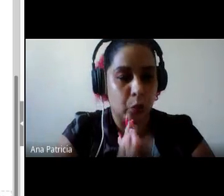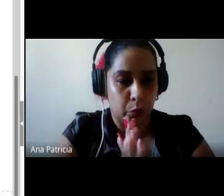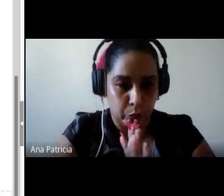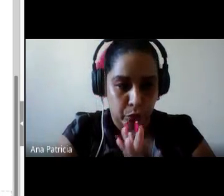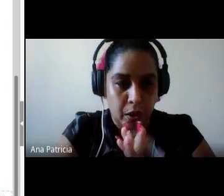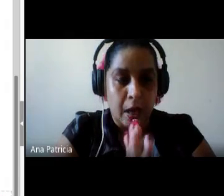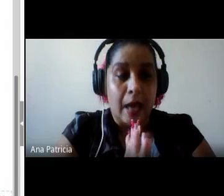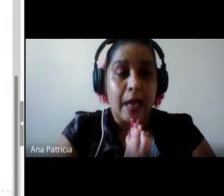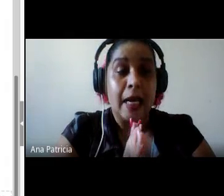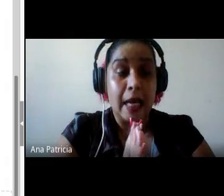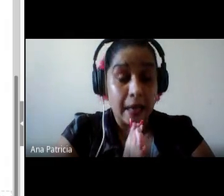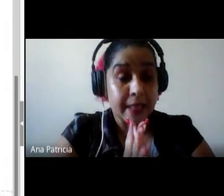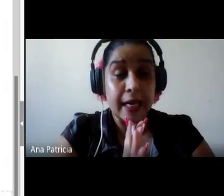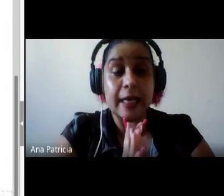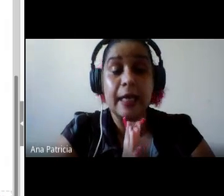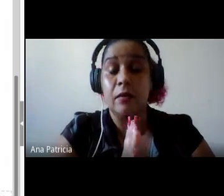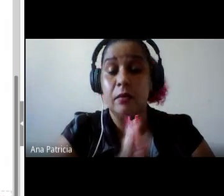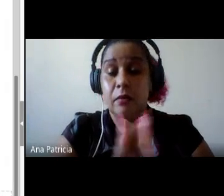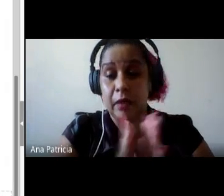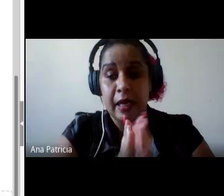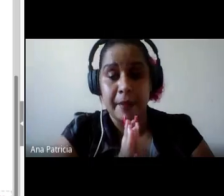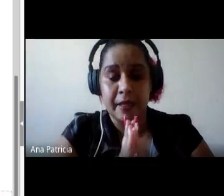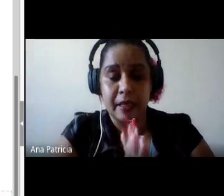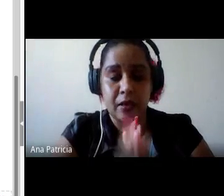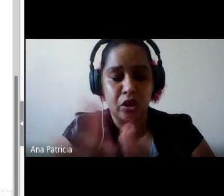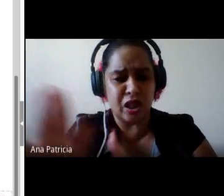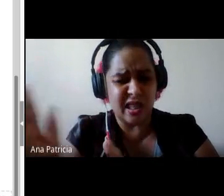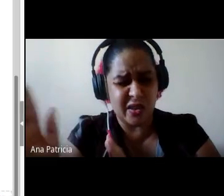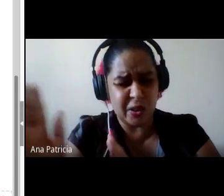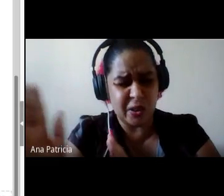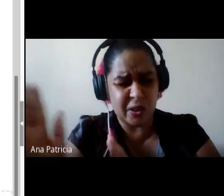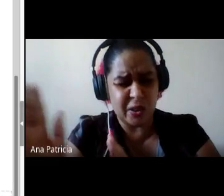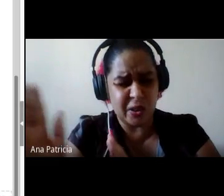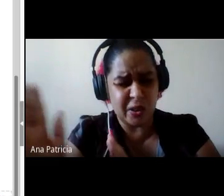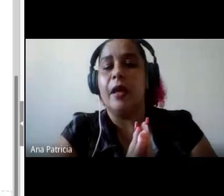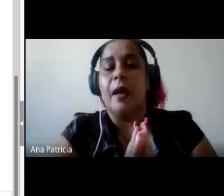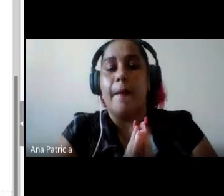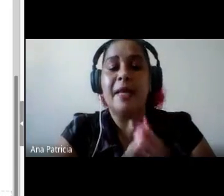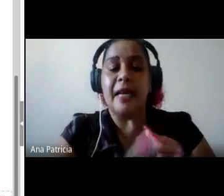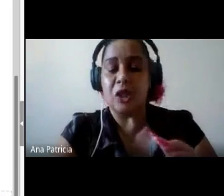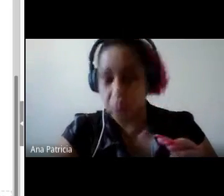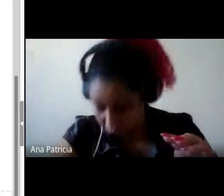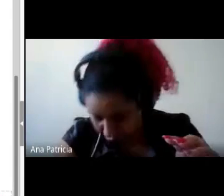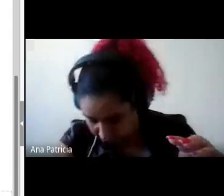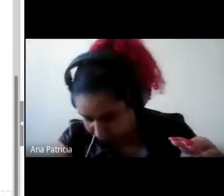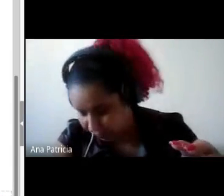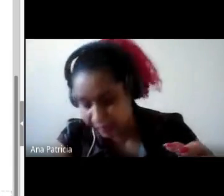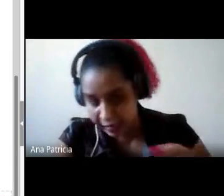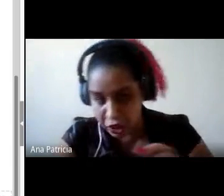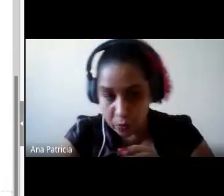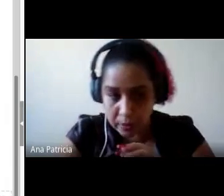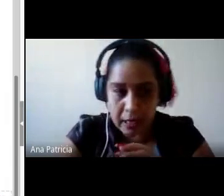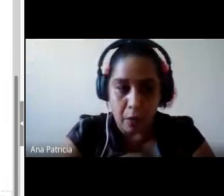para todos. Libras, ela não tem representação de gênero, eu explico já por quê, mas a questão, vou